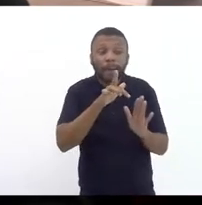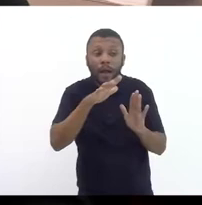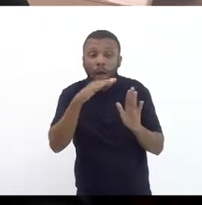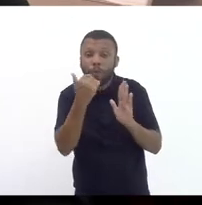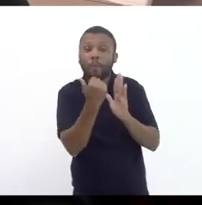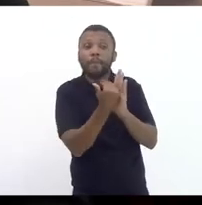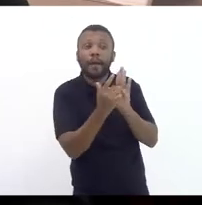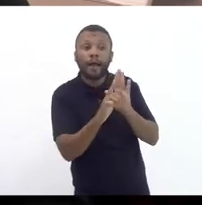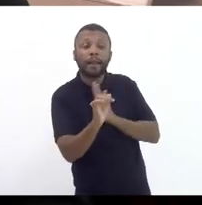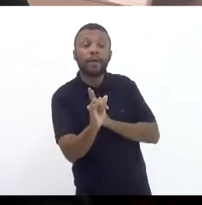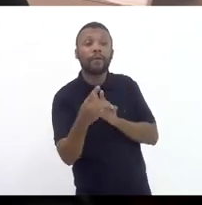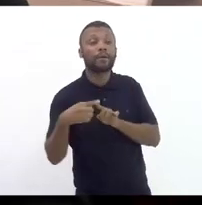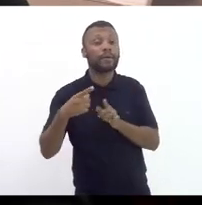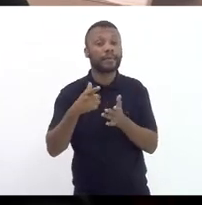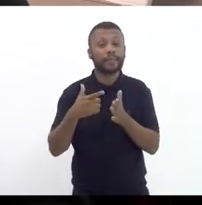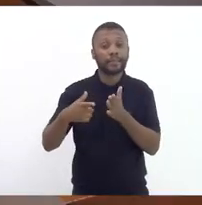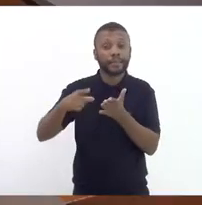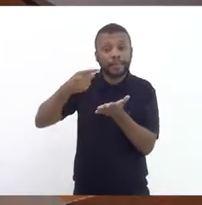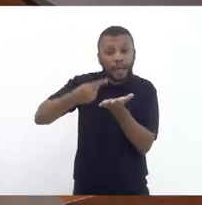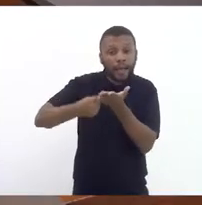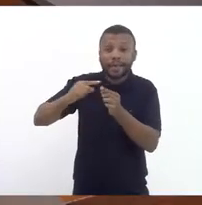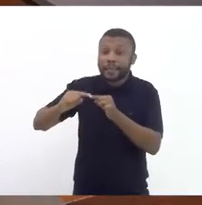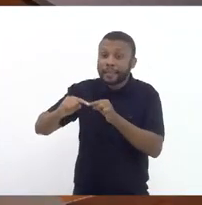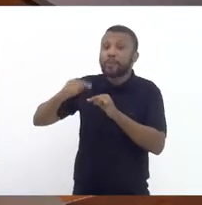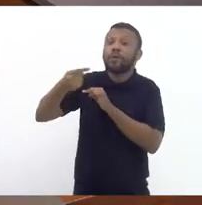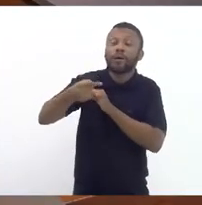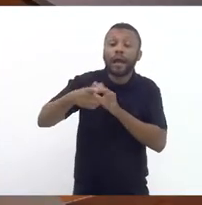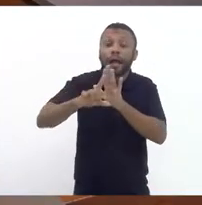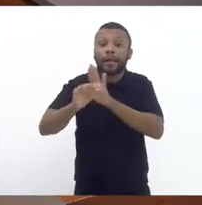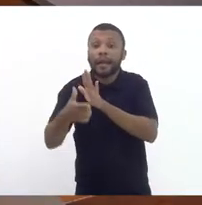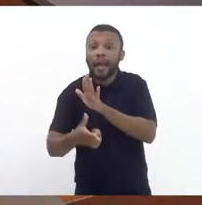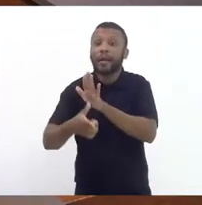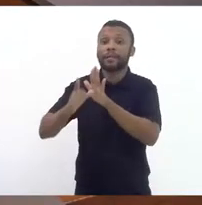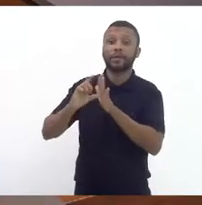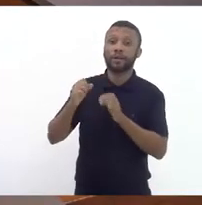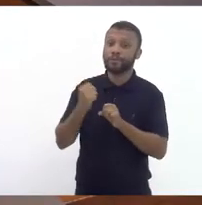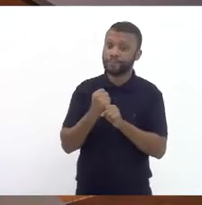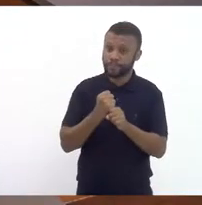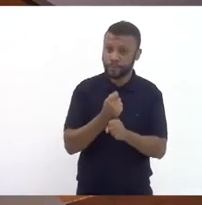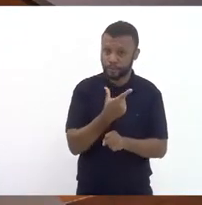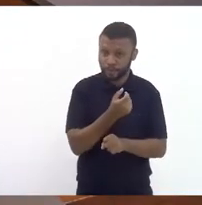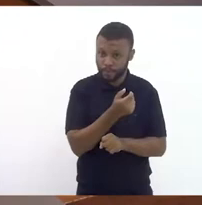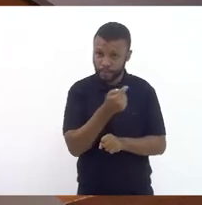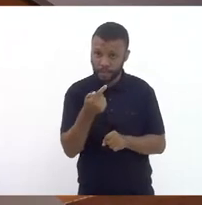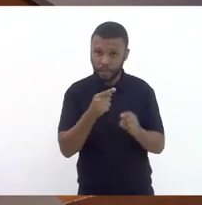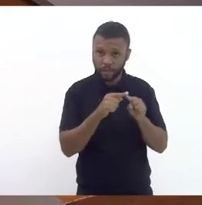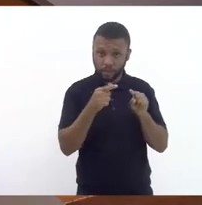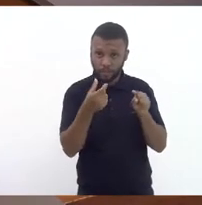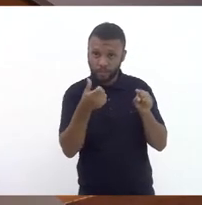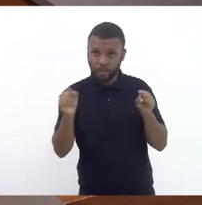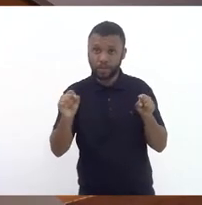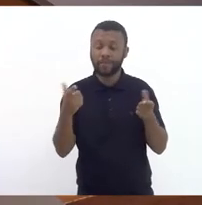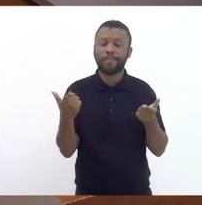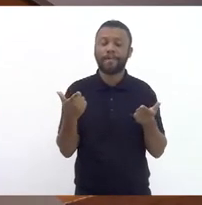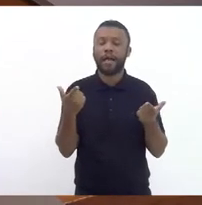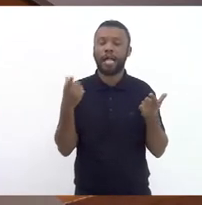porque esse TAC foi assinado posteriormente, a lei anterior, é de 2017, 2018. Então, não vai contar a historinha de Boitatá nem da carochinha